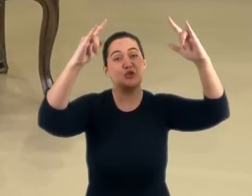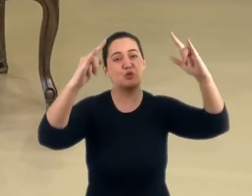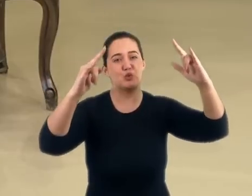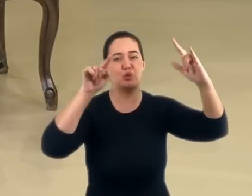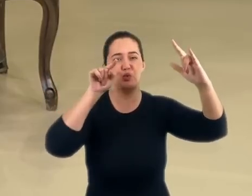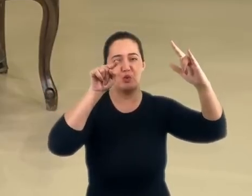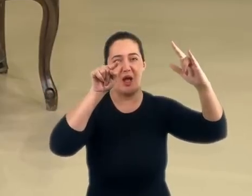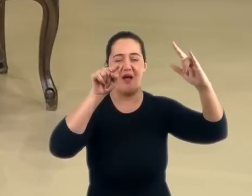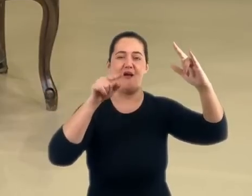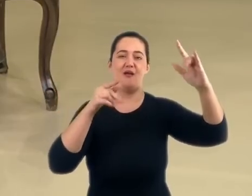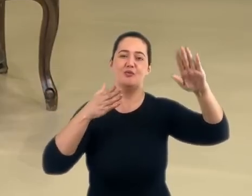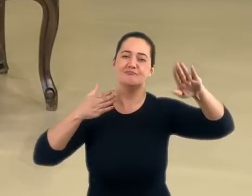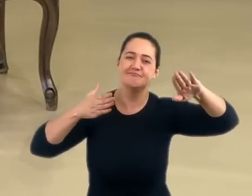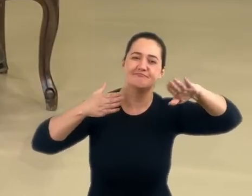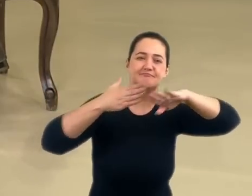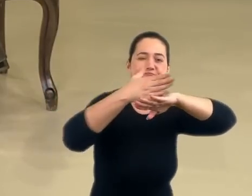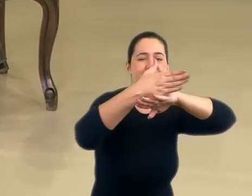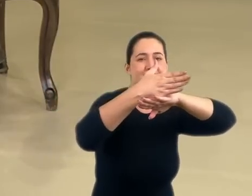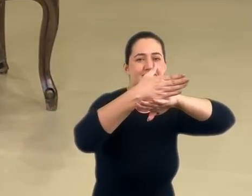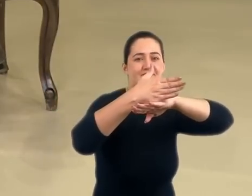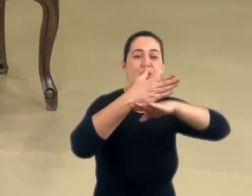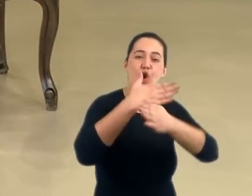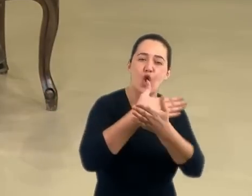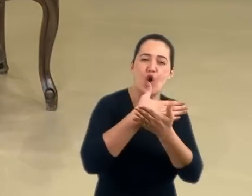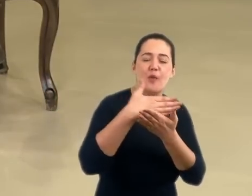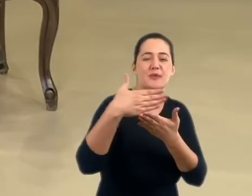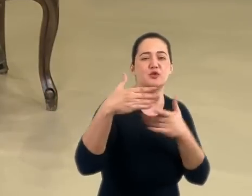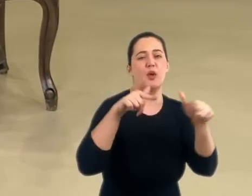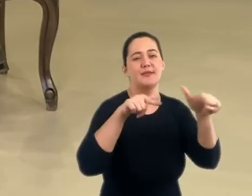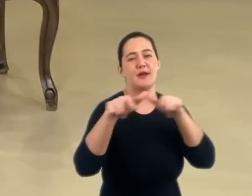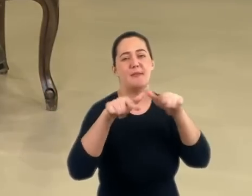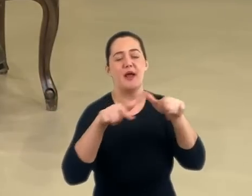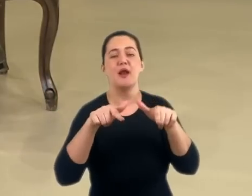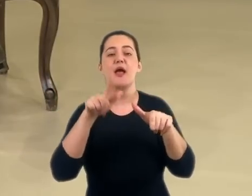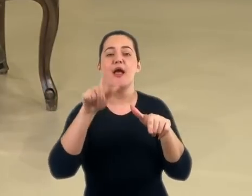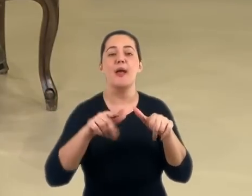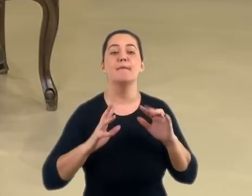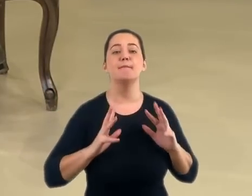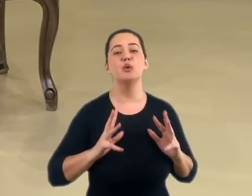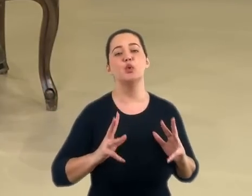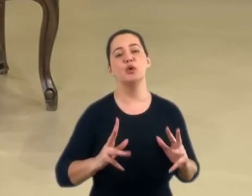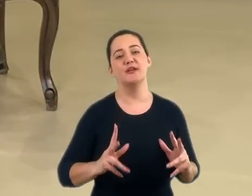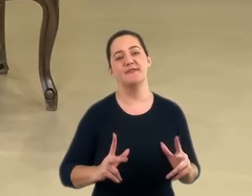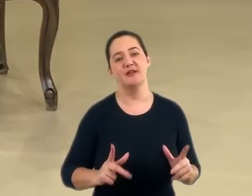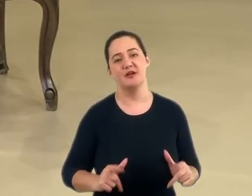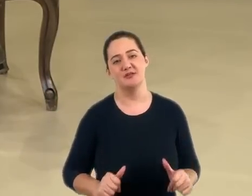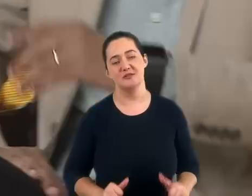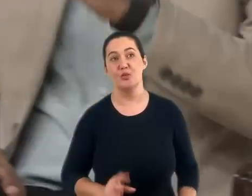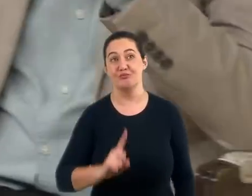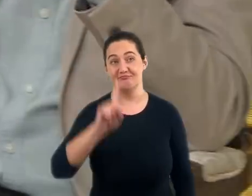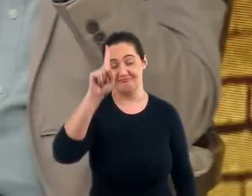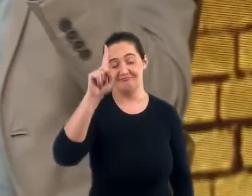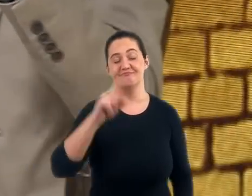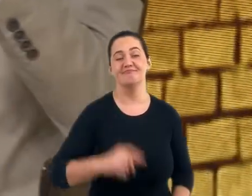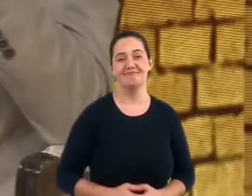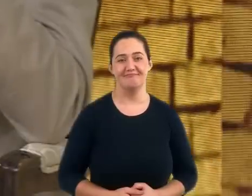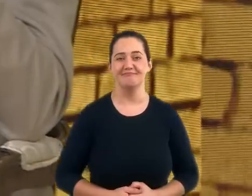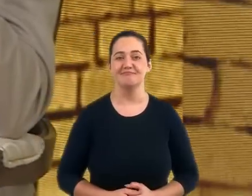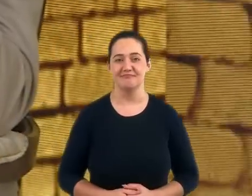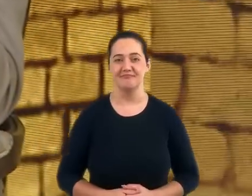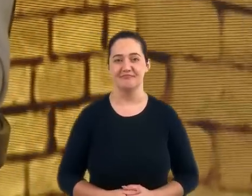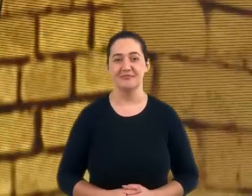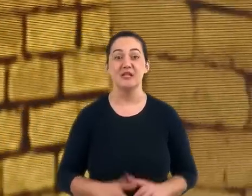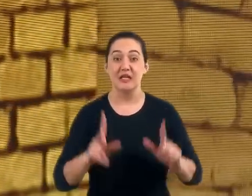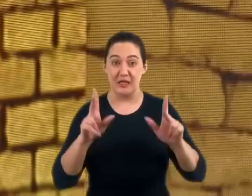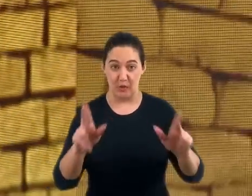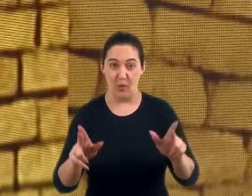do santuário celestial. Ele começou ali a obra de purificação do santuário. Assim como o